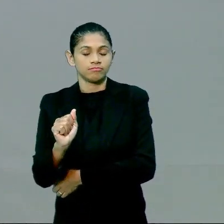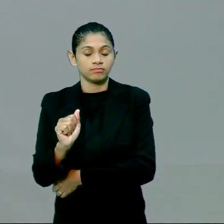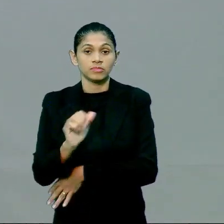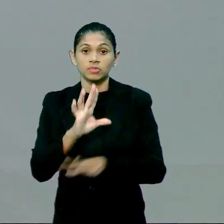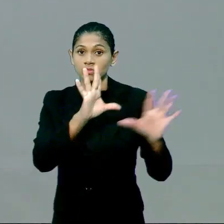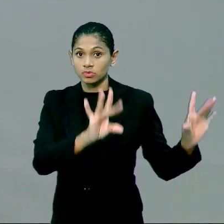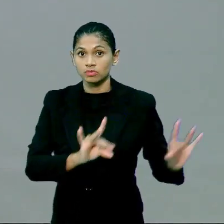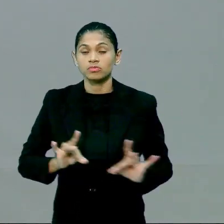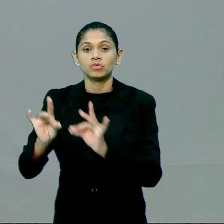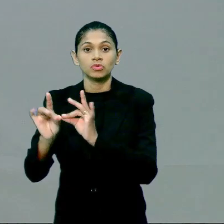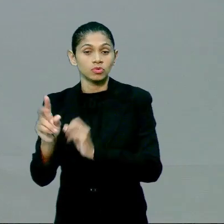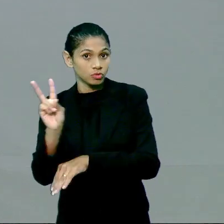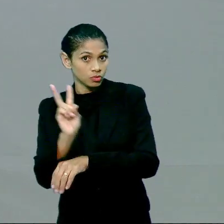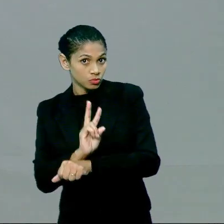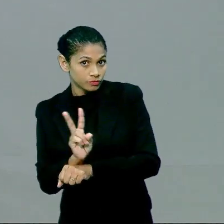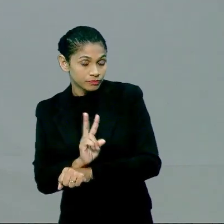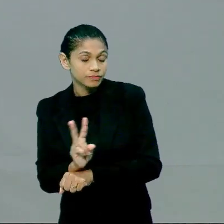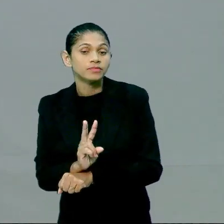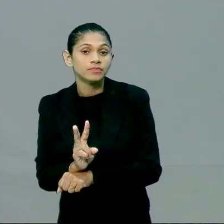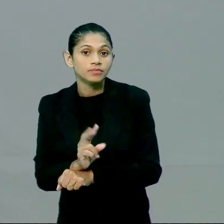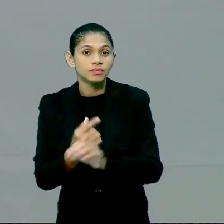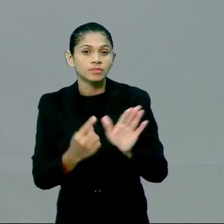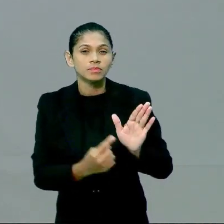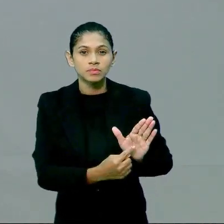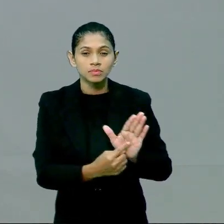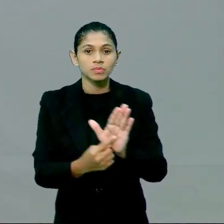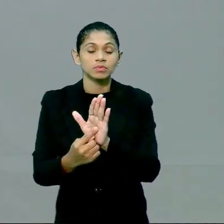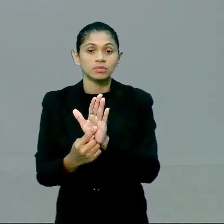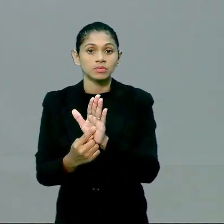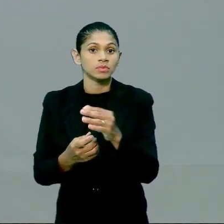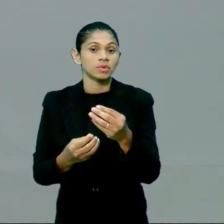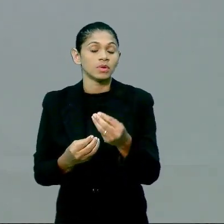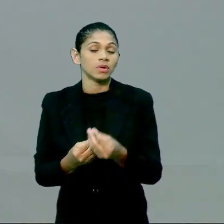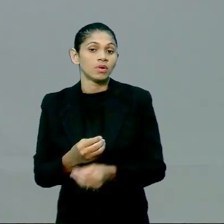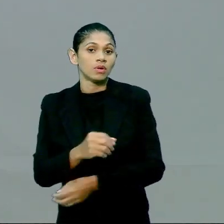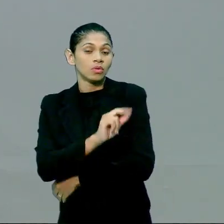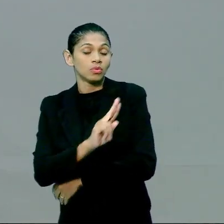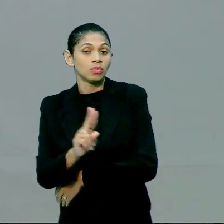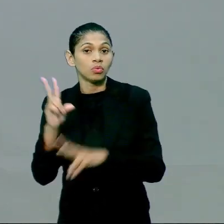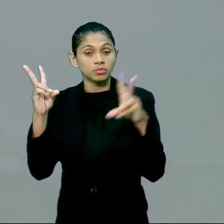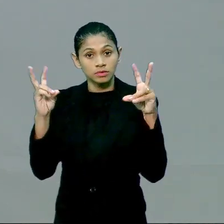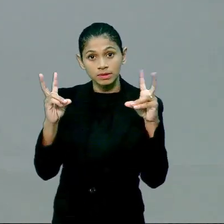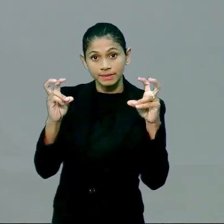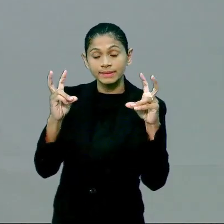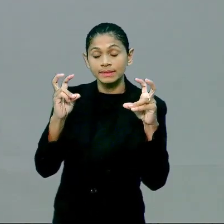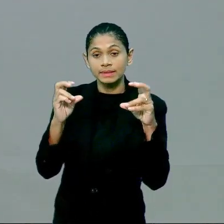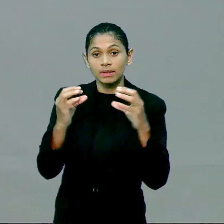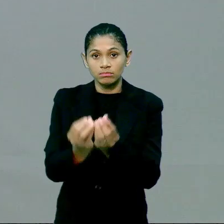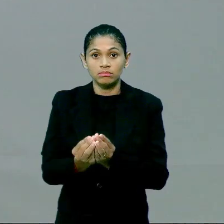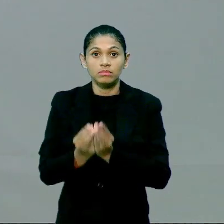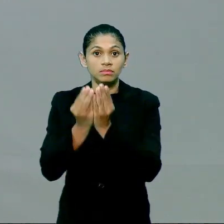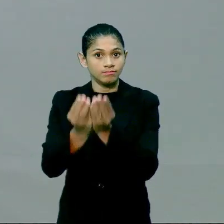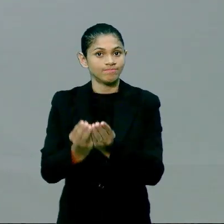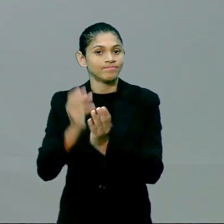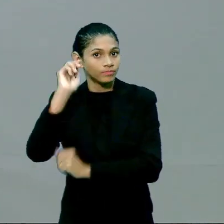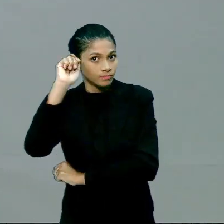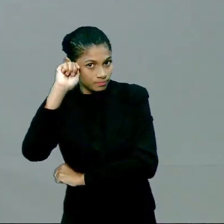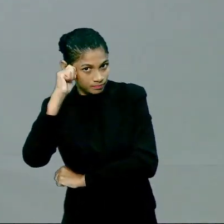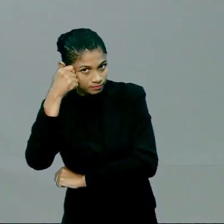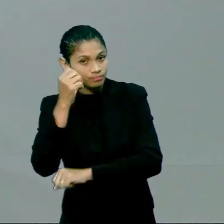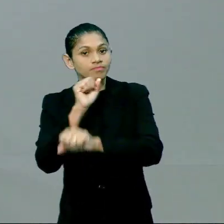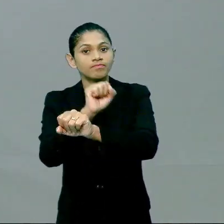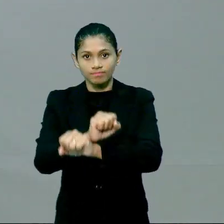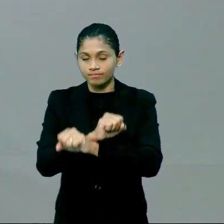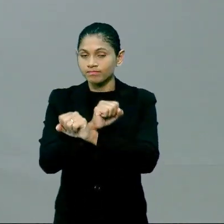chama O Navio Negreiro, e aí eu trouxe esse vídeo como? Por quê? Ele é declamado por um